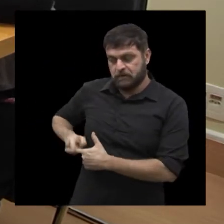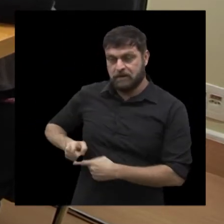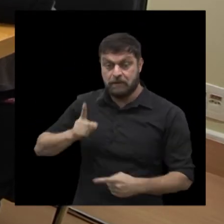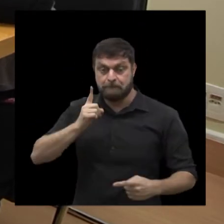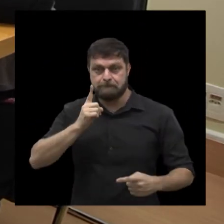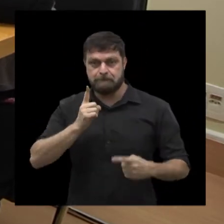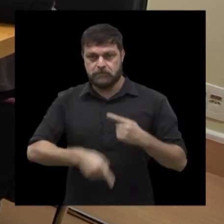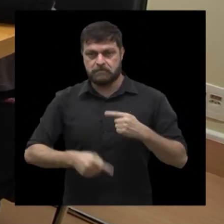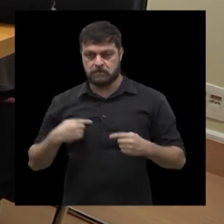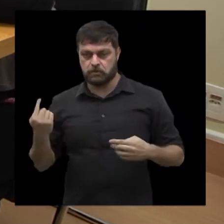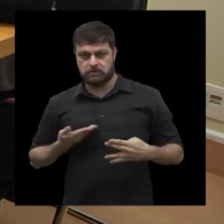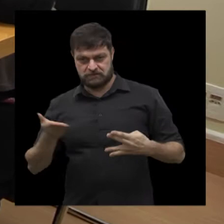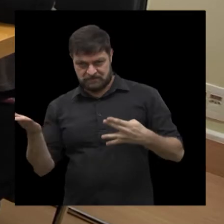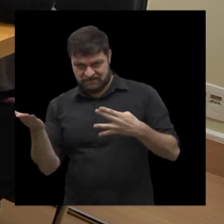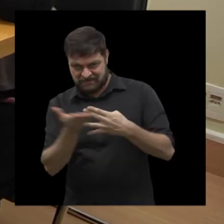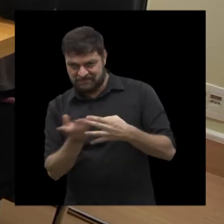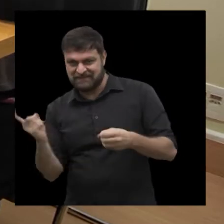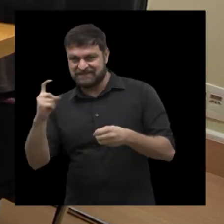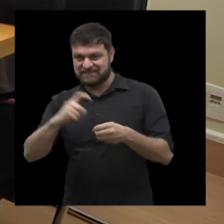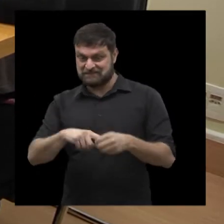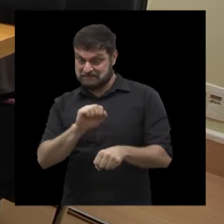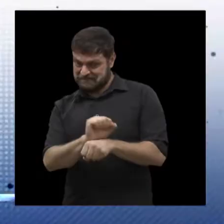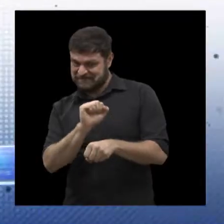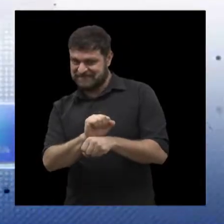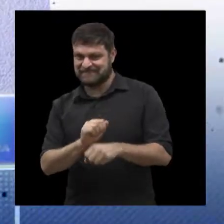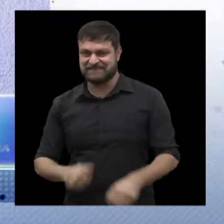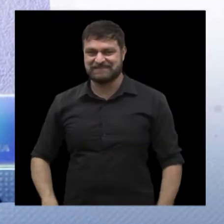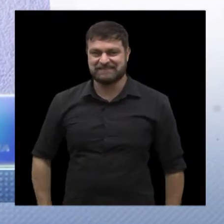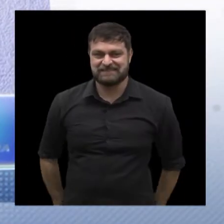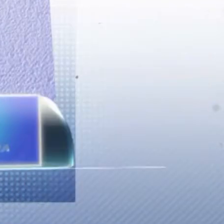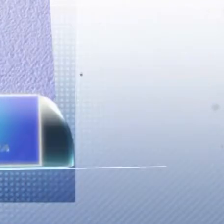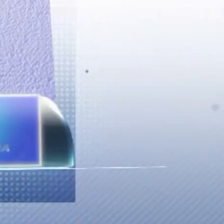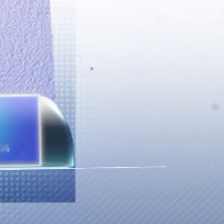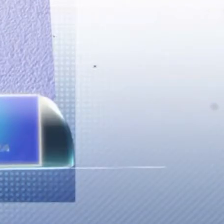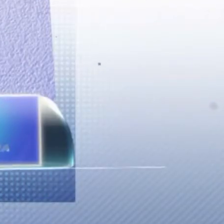A gente vai fazer um intervalo, voltamos já para continuar.